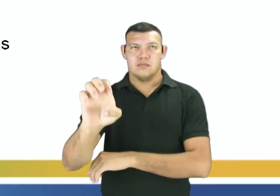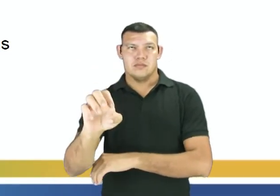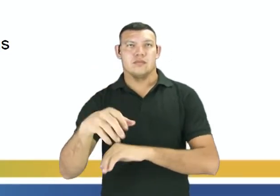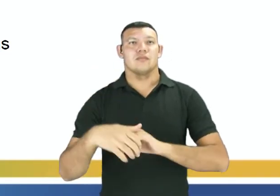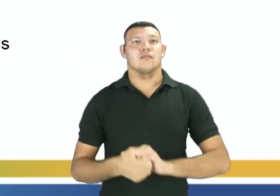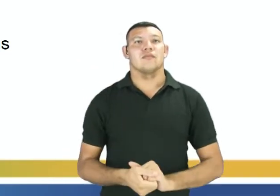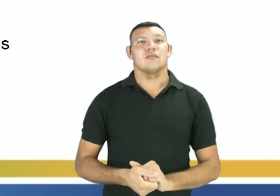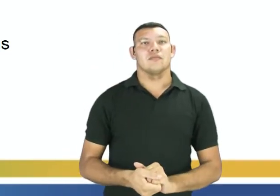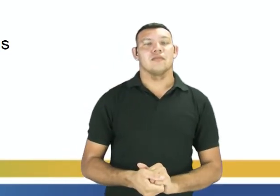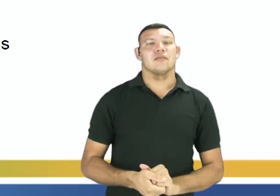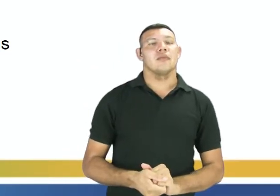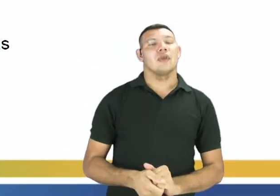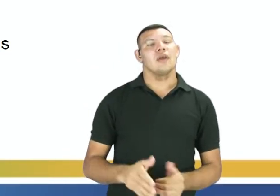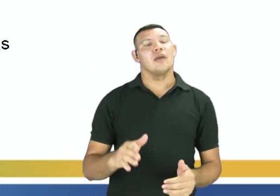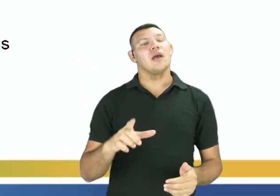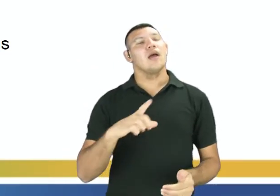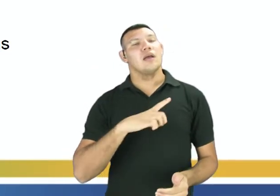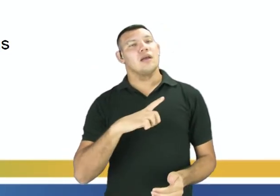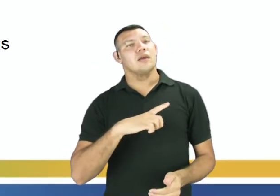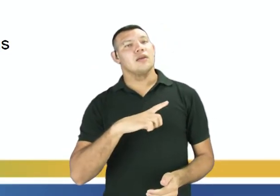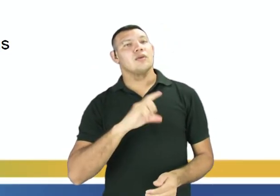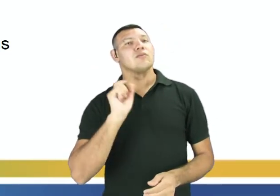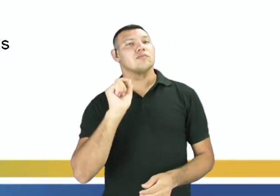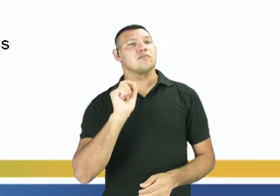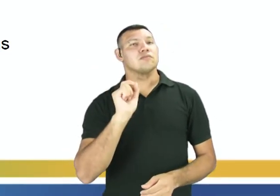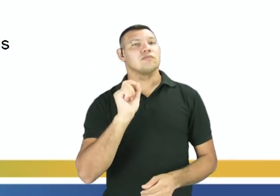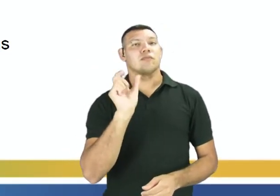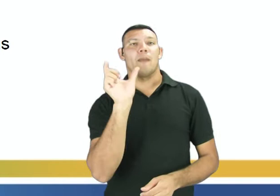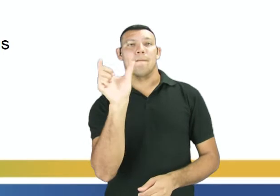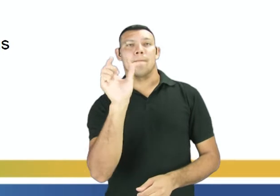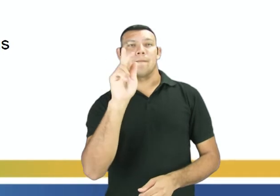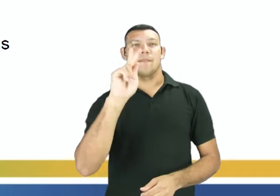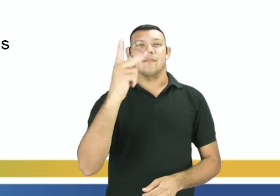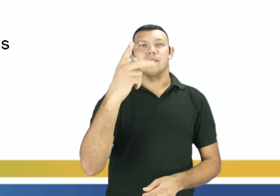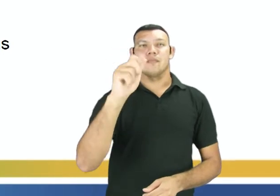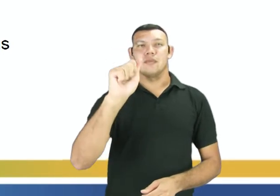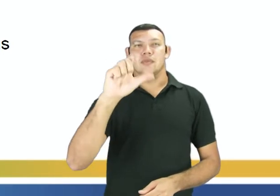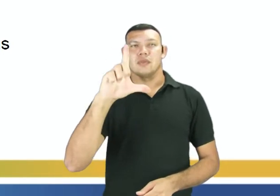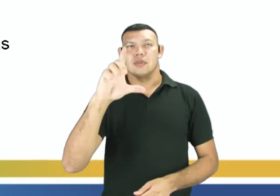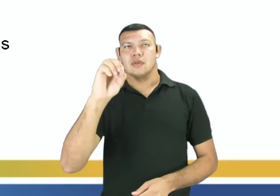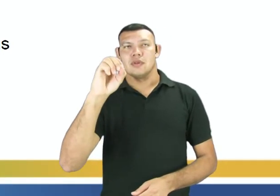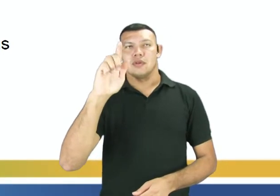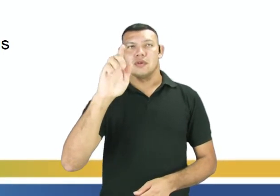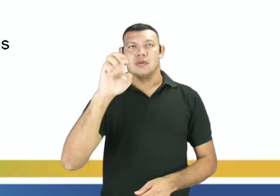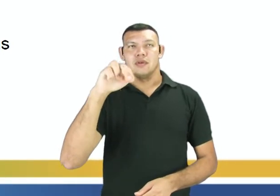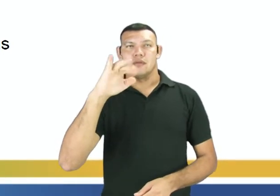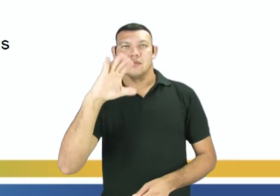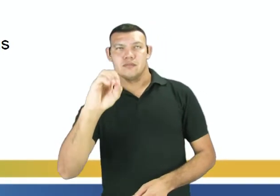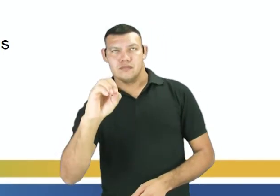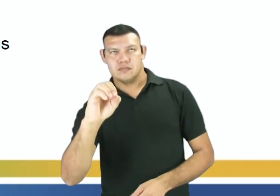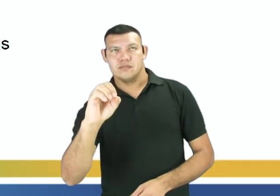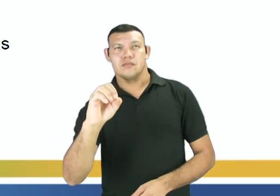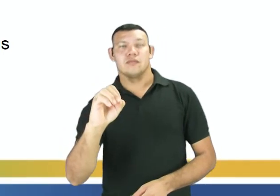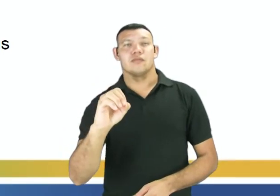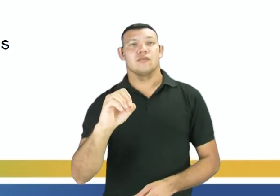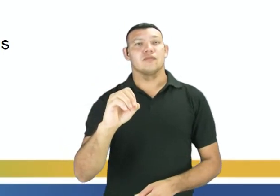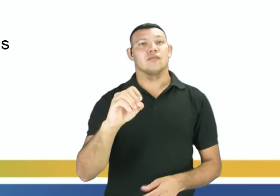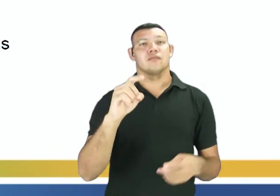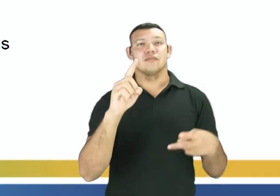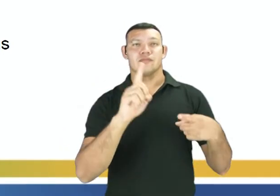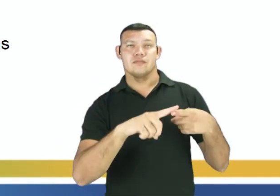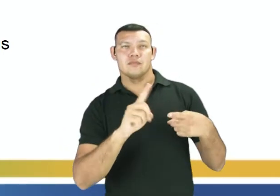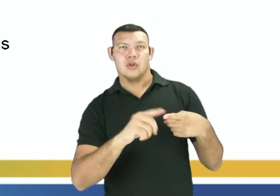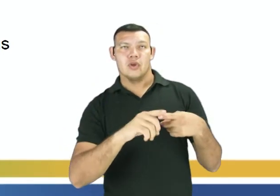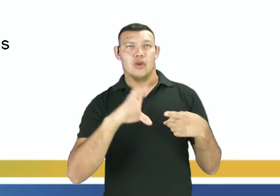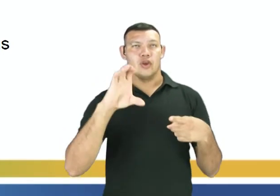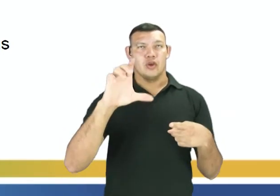ter tanto o cloro quanto o flúor, bromo e iodo. Quanto ao odor, geralmente característicos dos